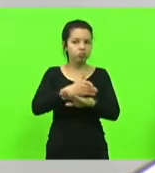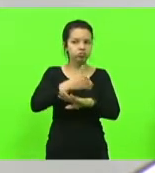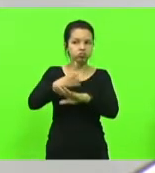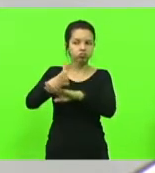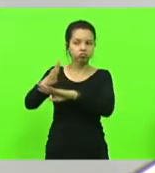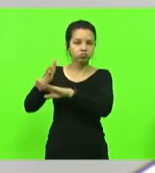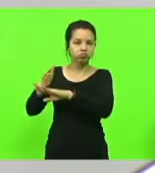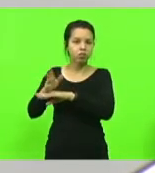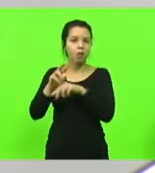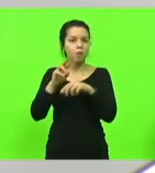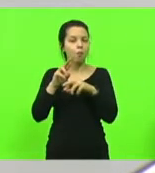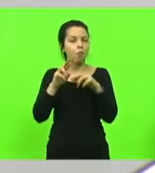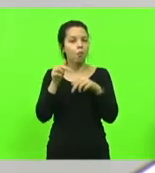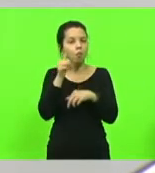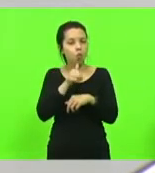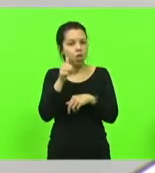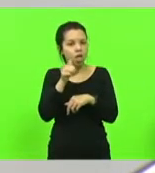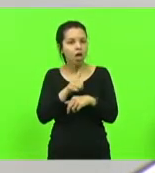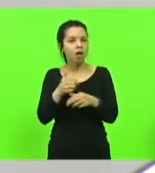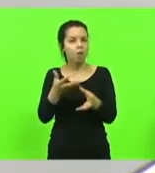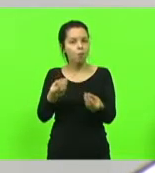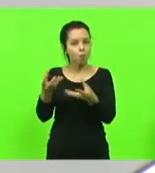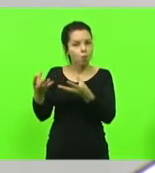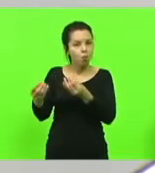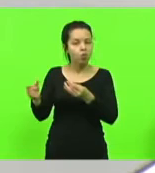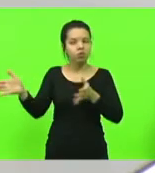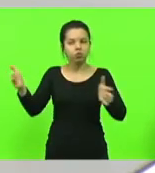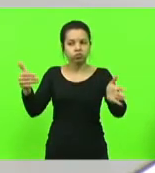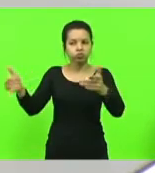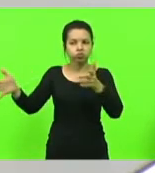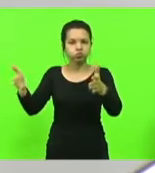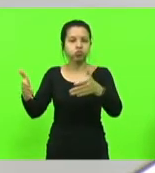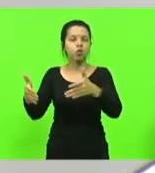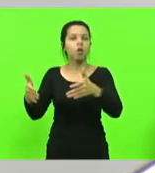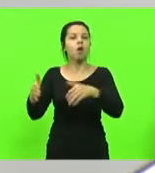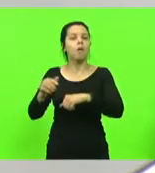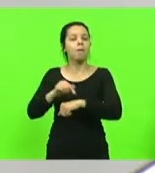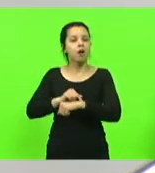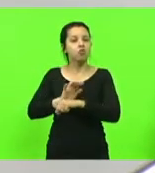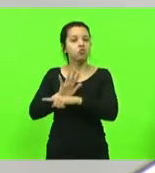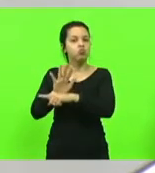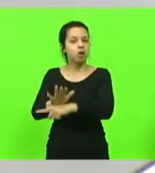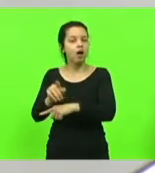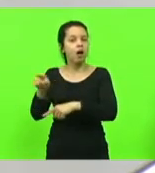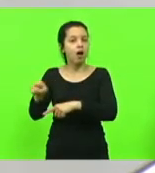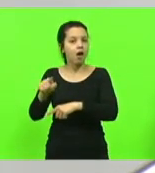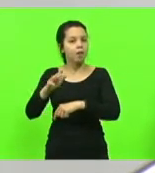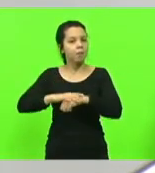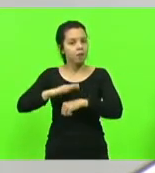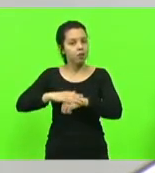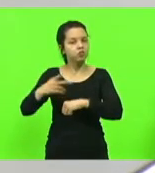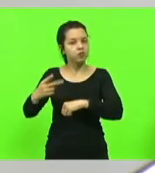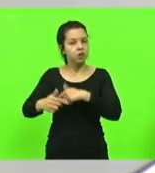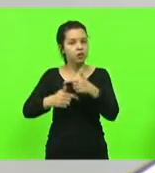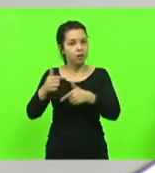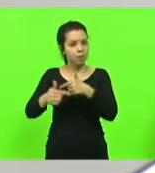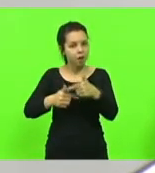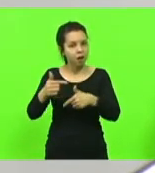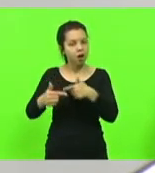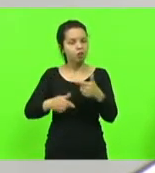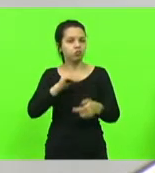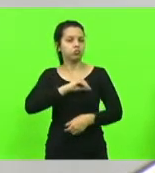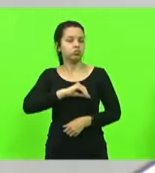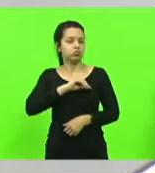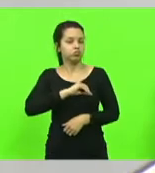mulheres para trabalhar a construção da autonomia financeira delas, nós chegamos a muitas pessoas